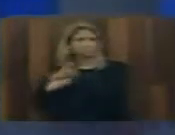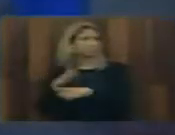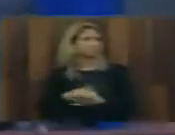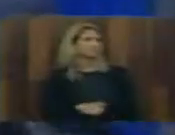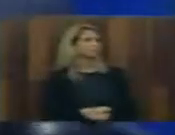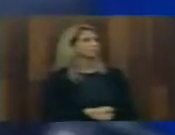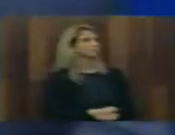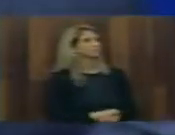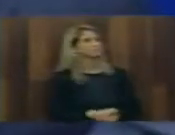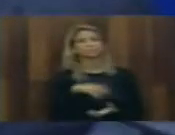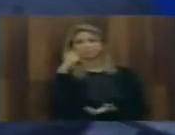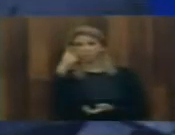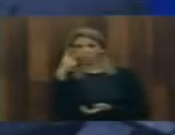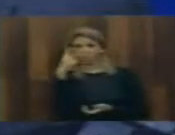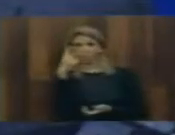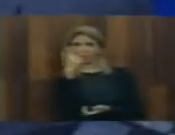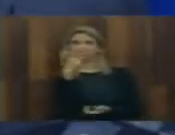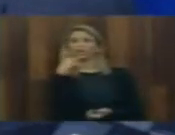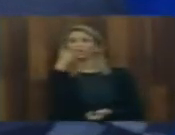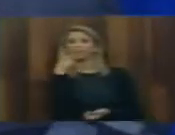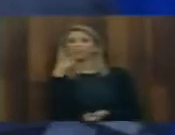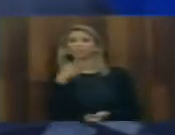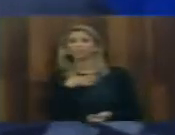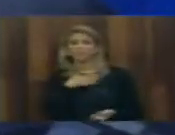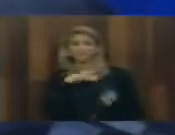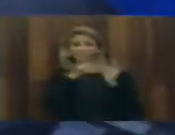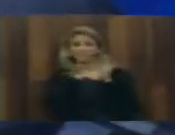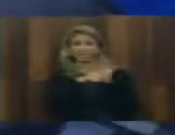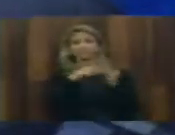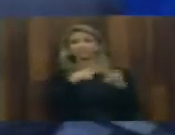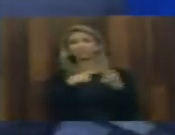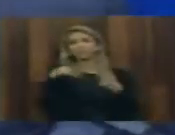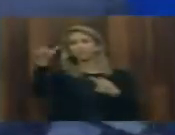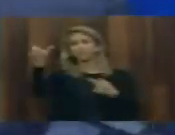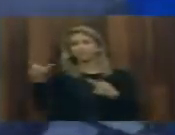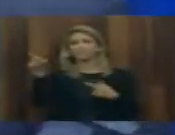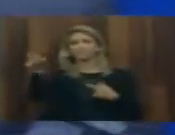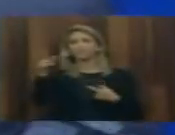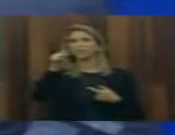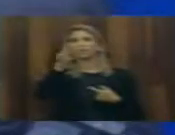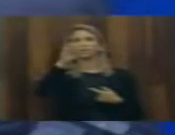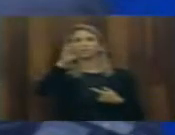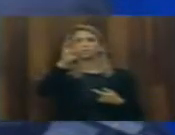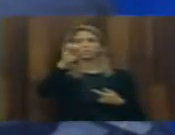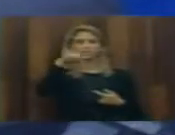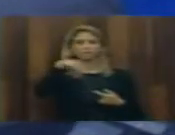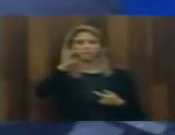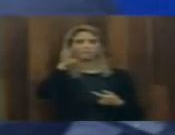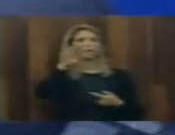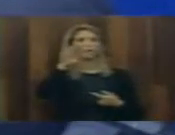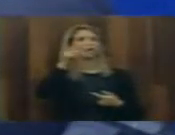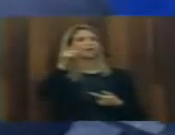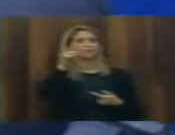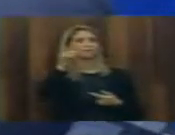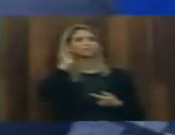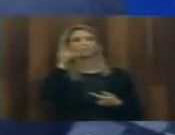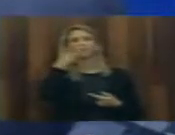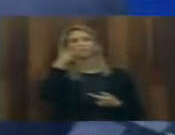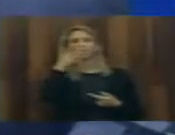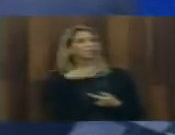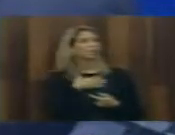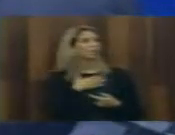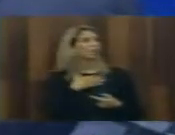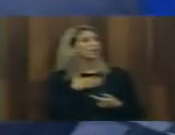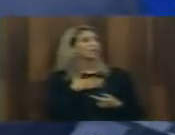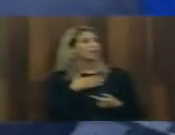vereador, você chegou um pouco atrasada, vereadora Letícia, por isso que eu vou citar, é o Gutenberg Reis, que já tinha até falado, eu fui fazer